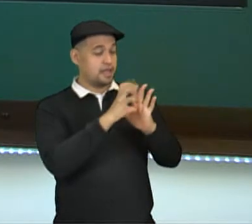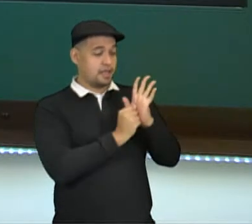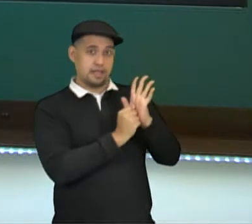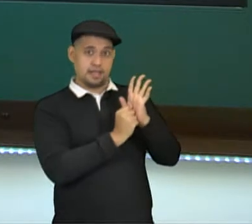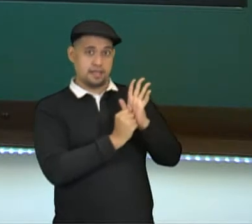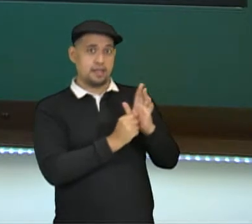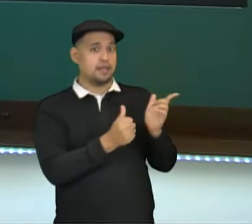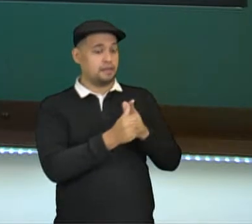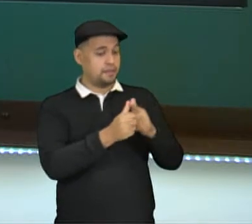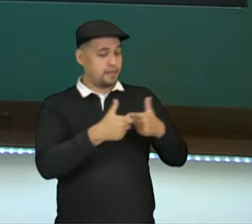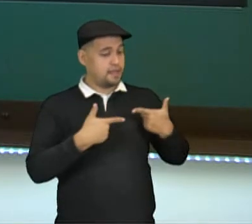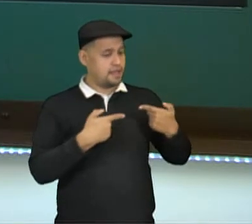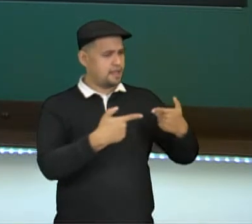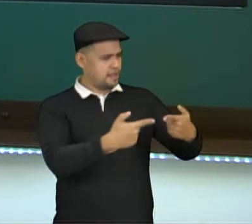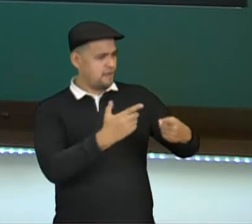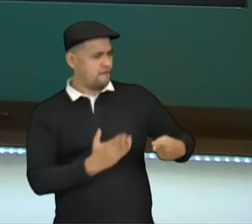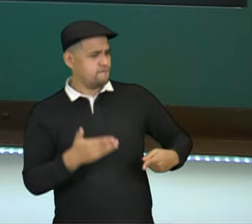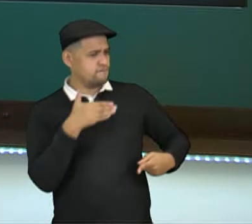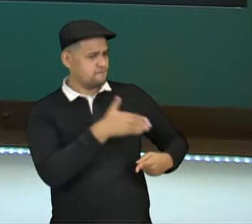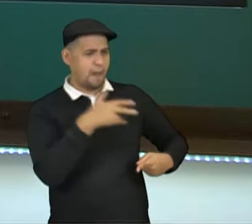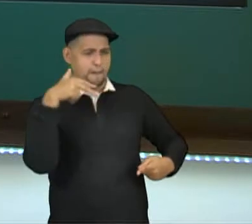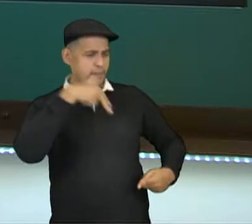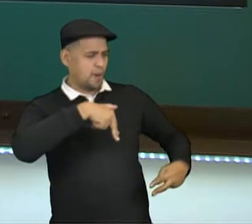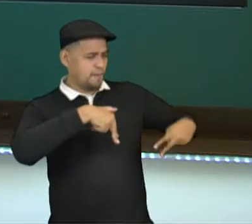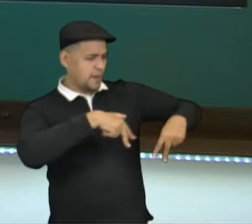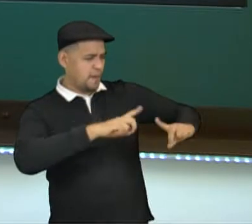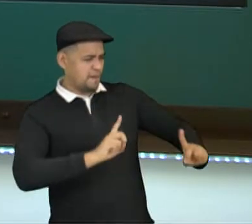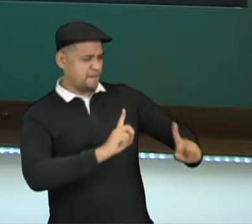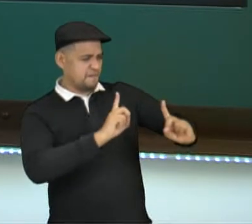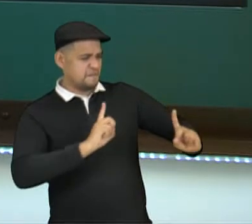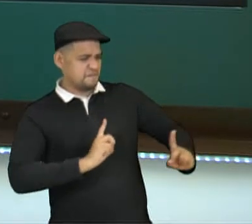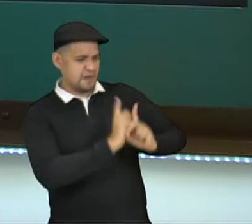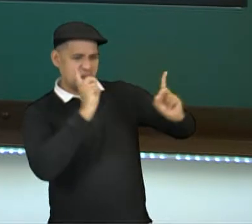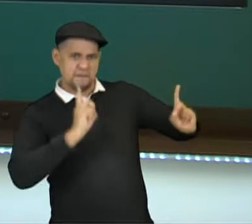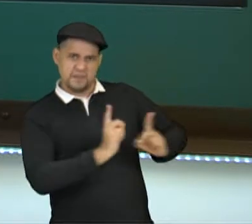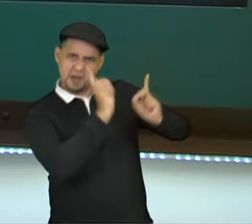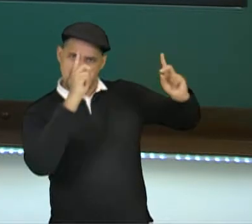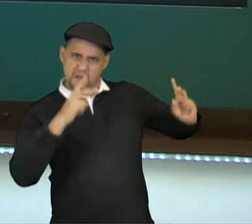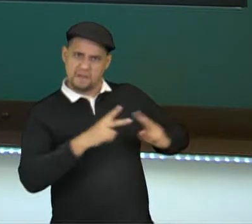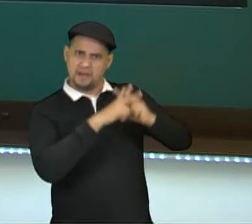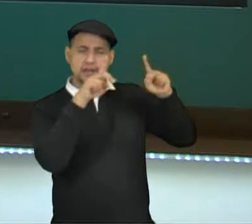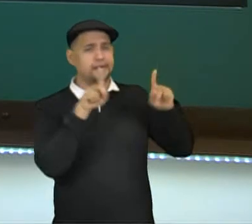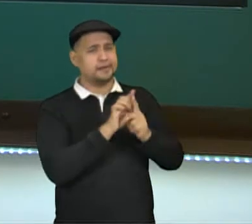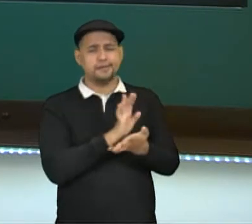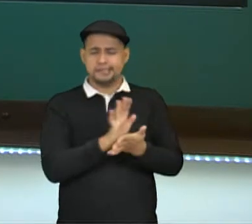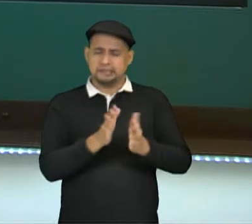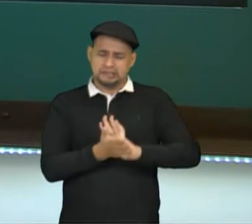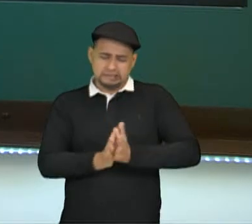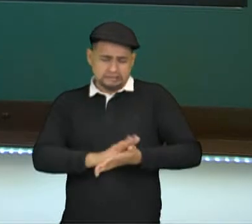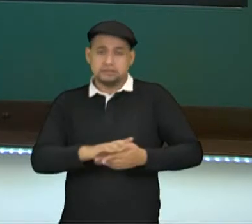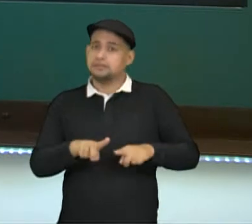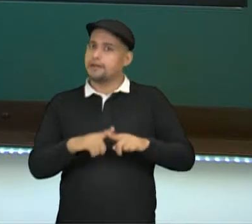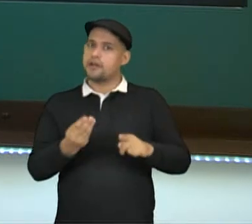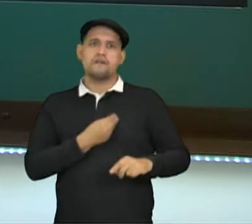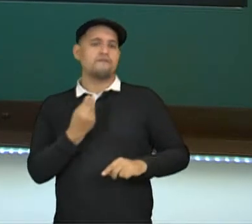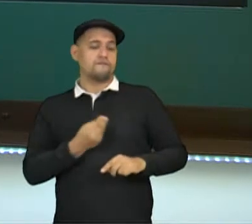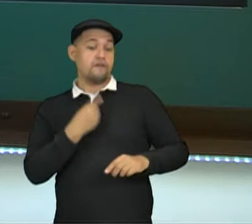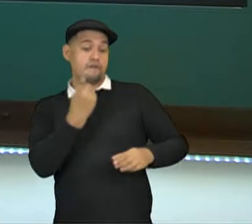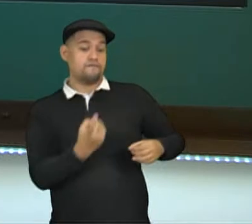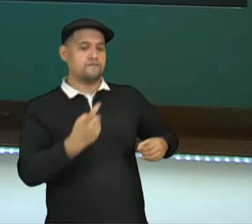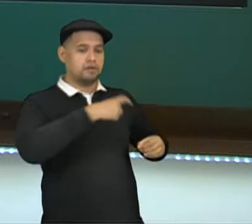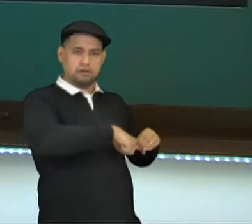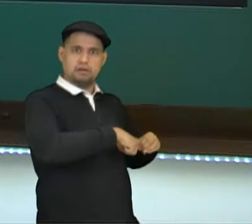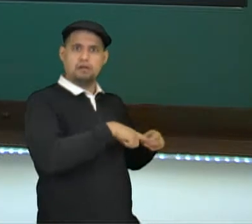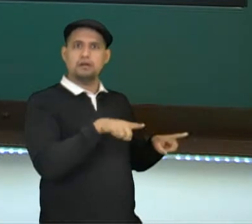Mundial, foram lá lutaram. Um deles, inclusive, até conta a história que um deles foi pisoteado lá no exercício de guerra, mas os que sobreviveram voltaram e voltaram